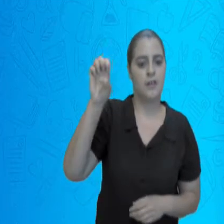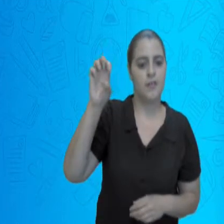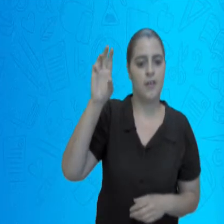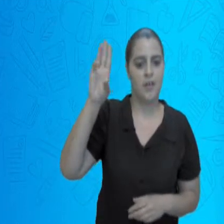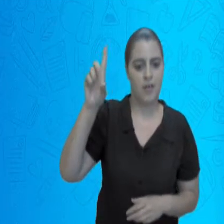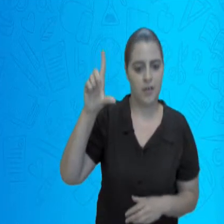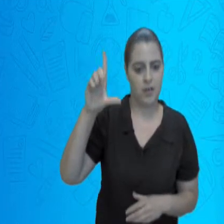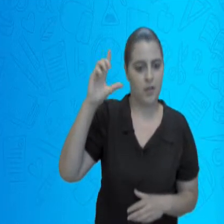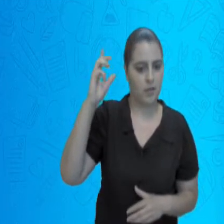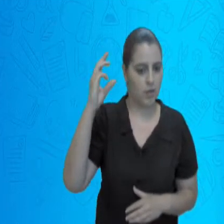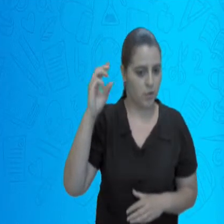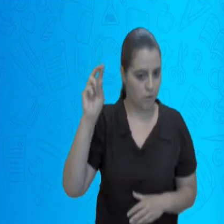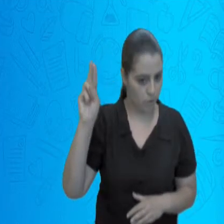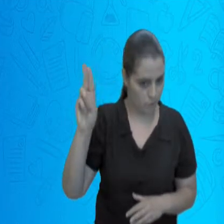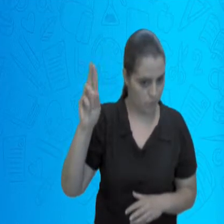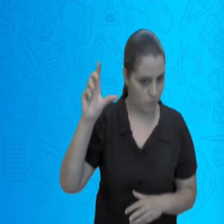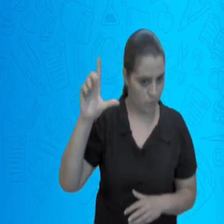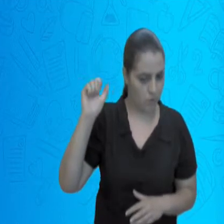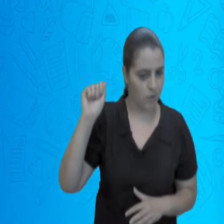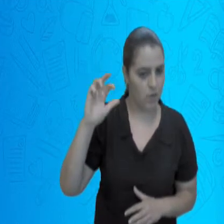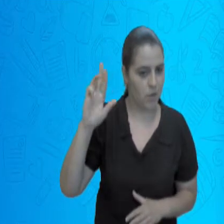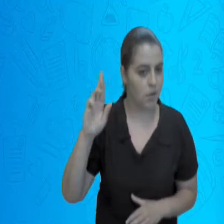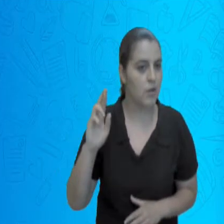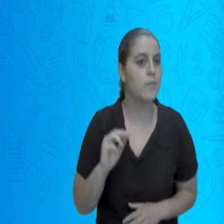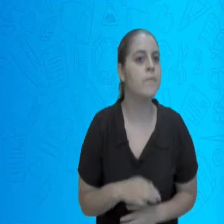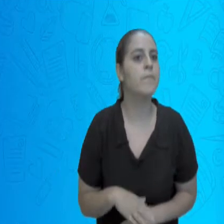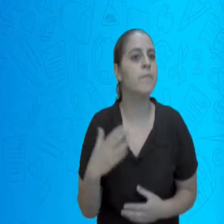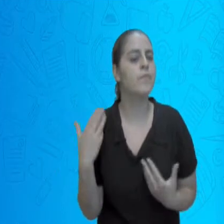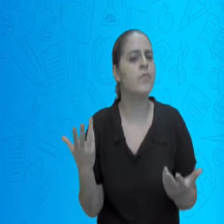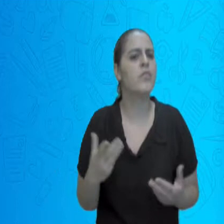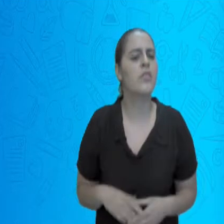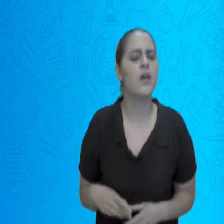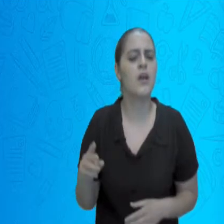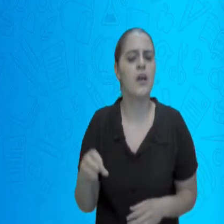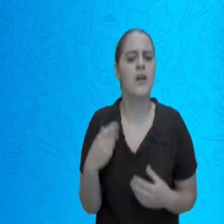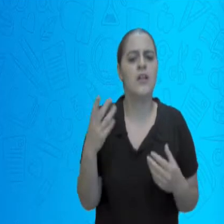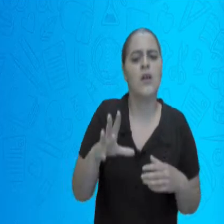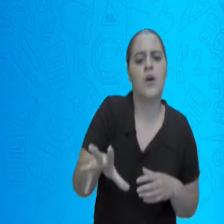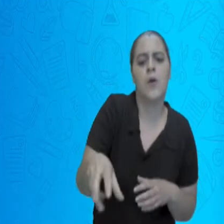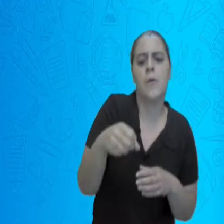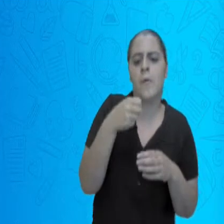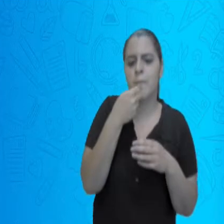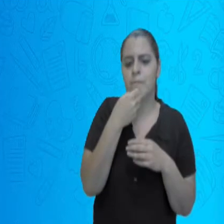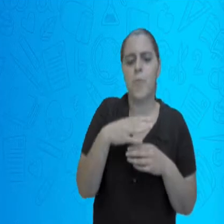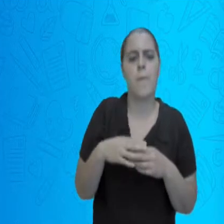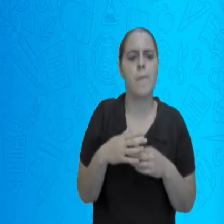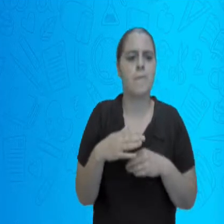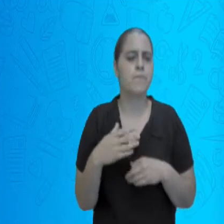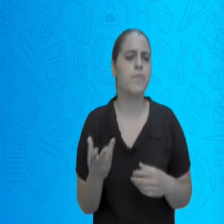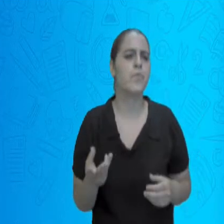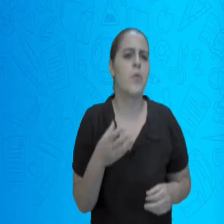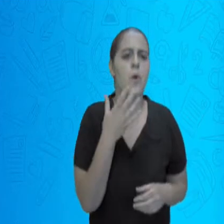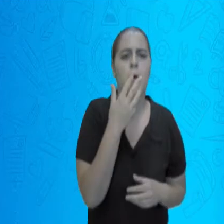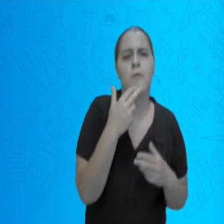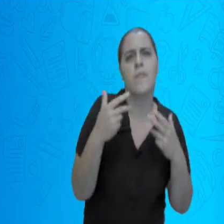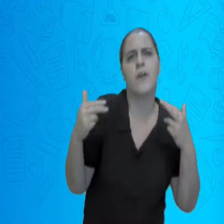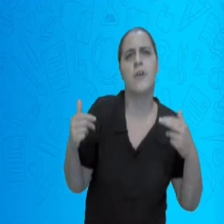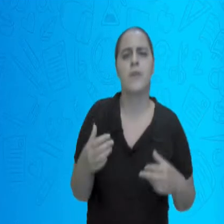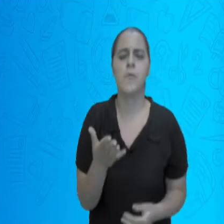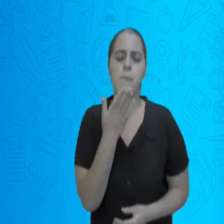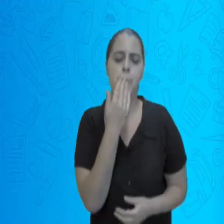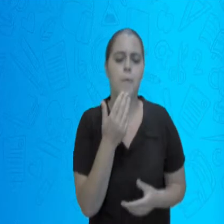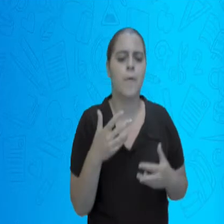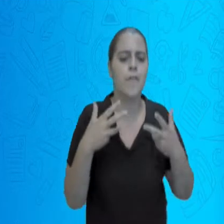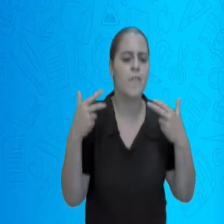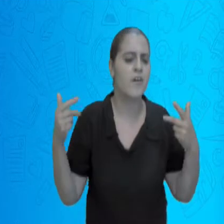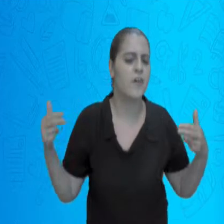células. Eles são heterótrofos, também se alimentam de outros seres vivos. Parecido